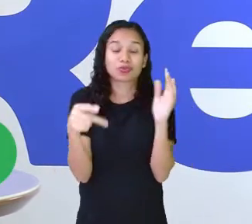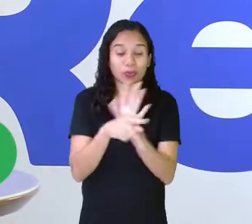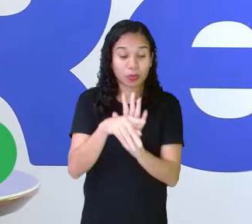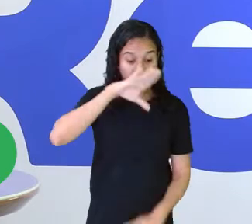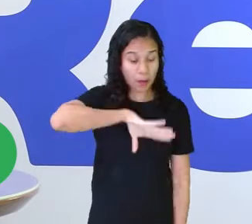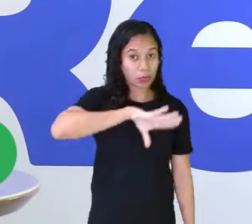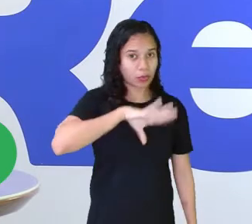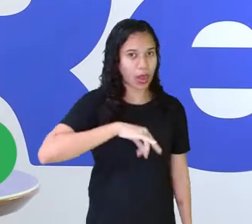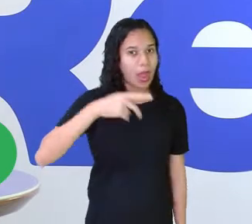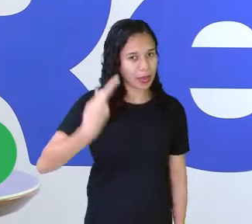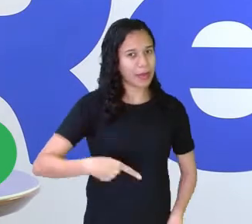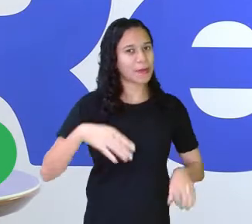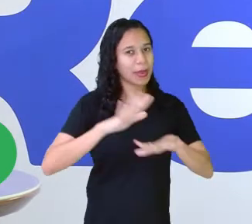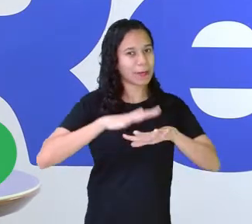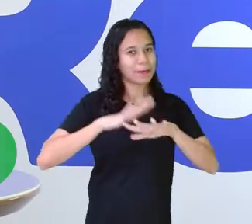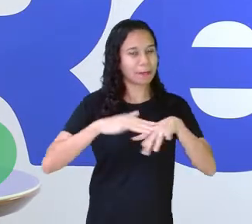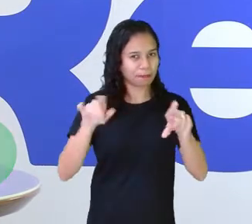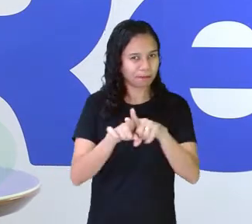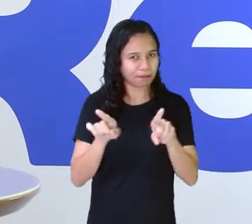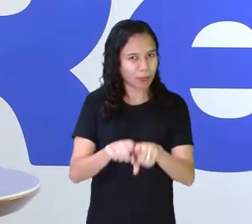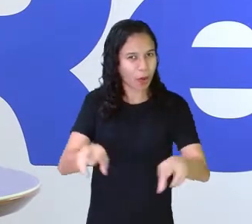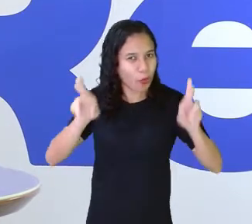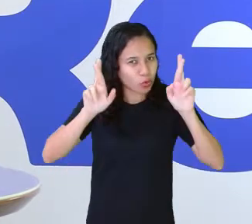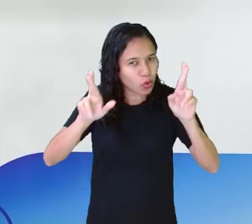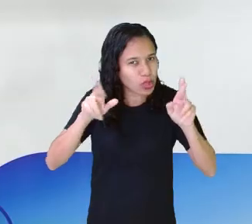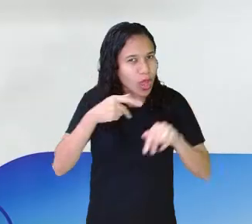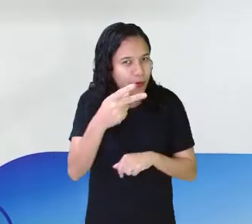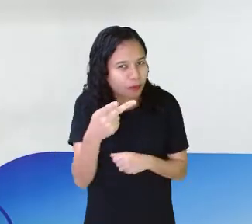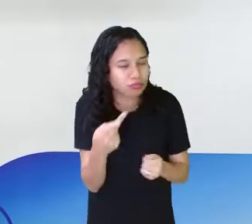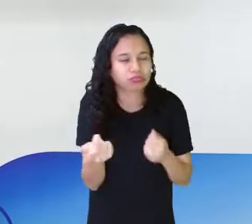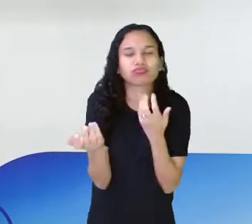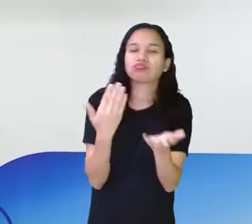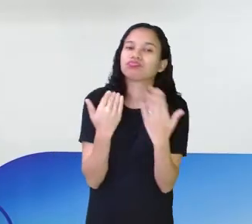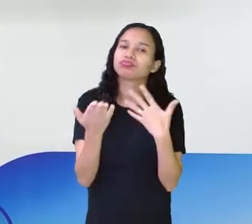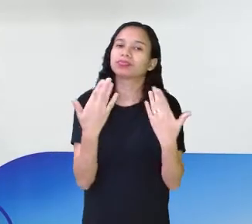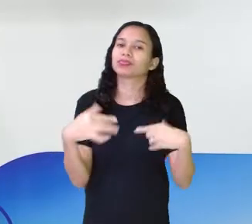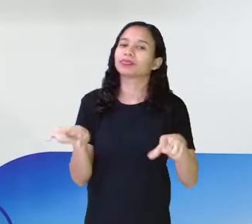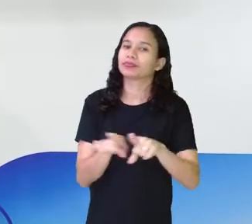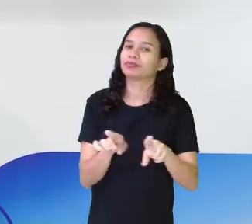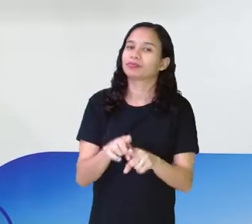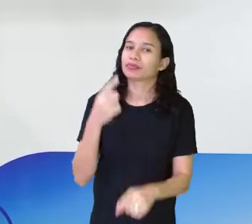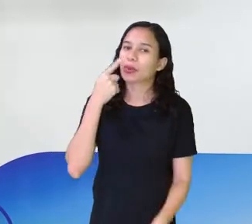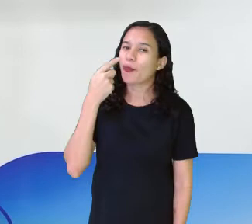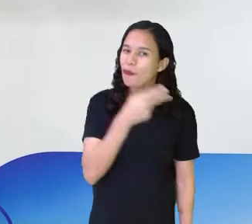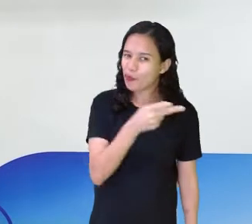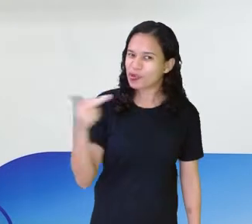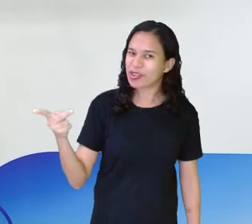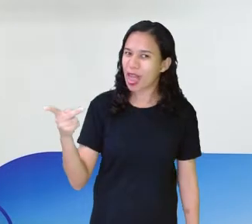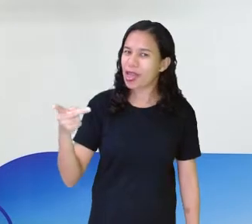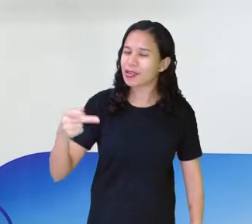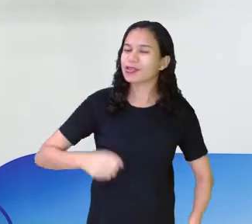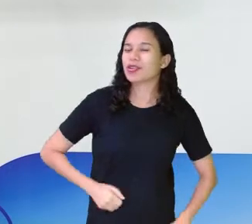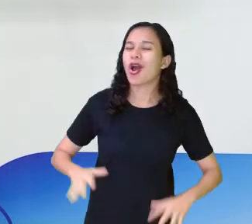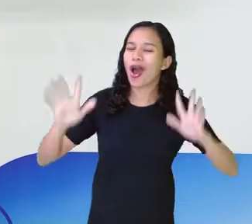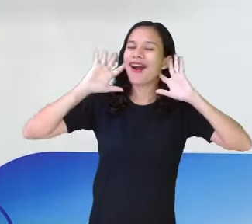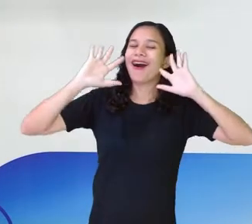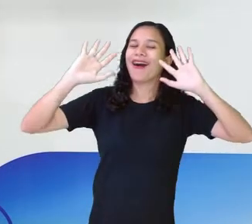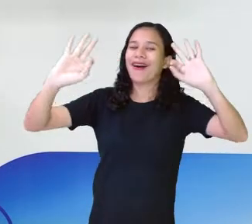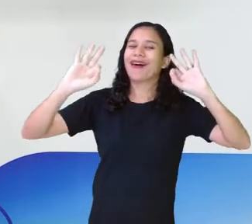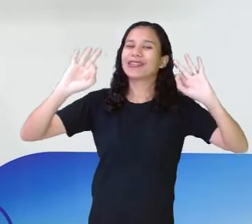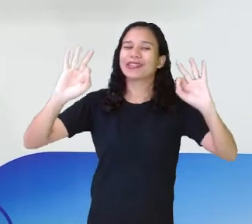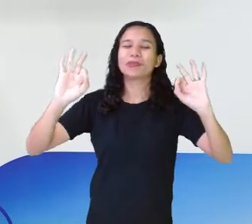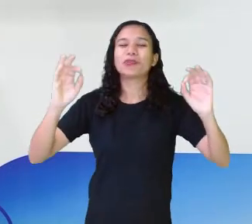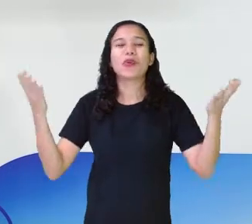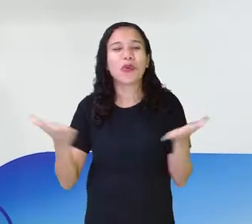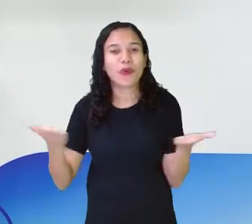portuguesa, não será diferente em matemática. Olha aí, eu espero que seja como na última aula, né? Vocês deram um show e eu espero que hoje